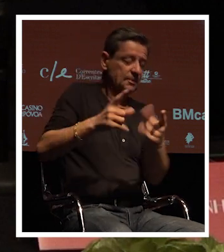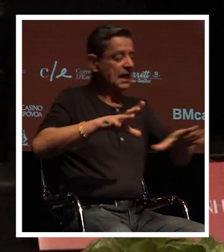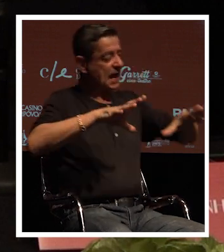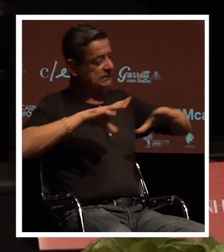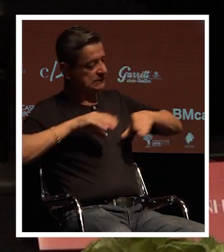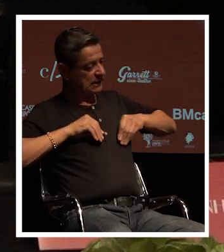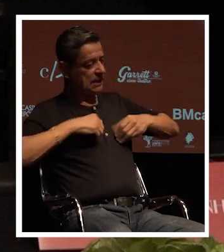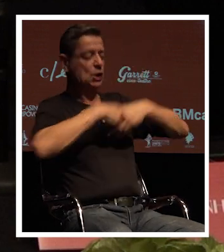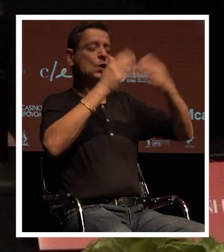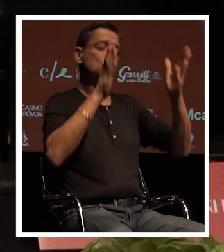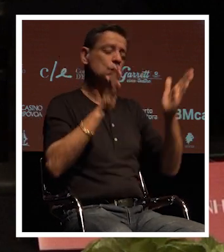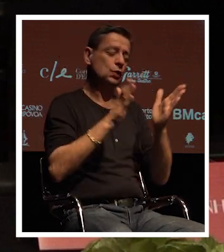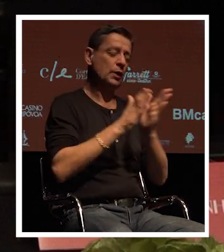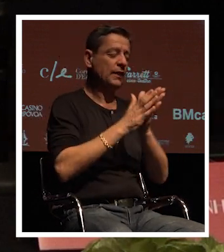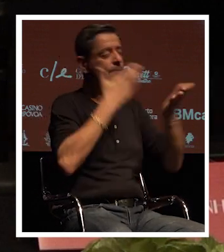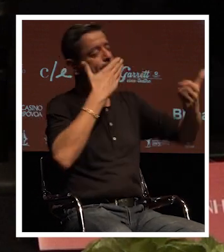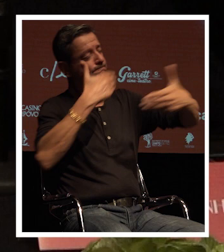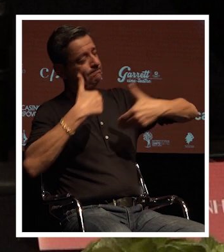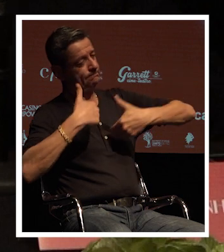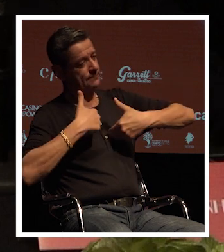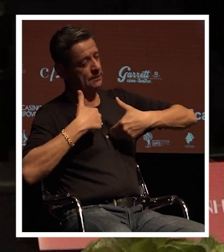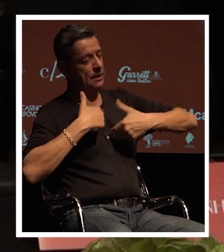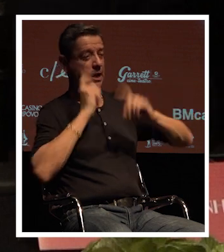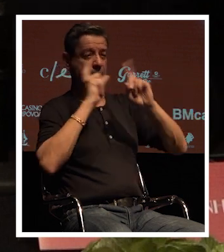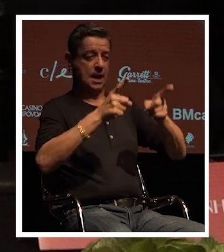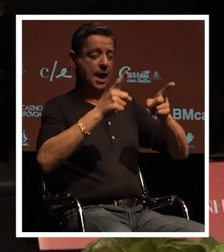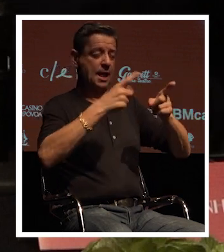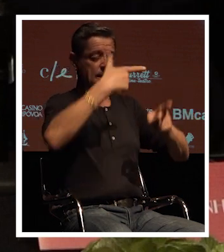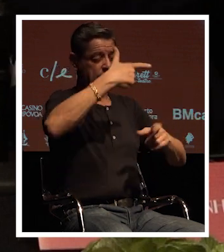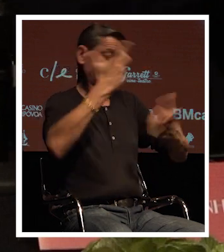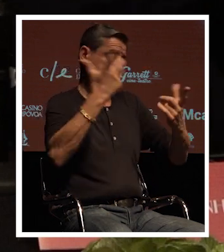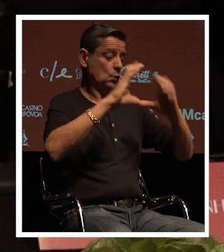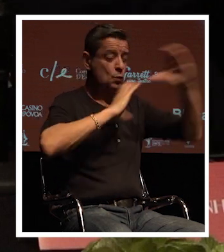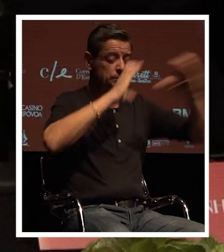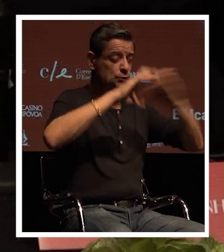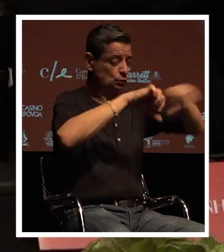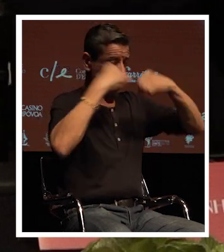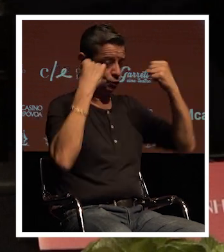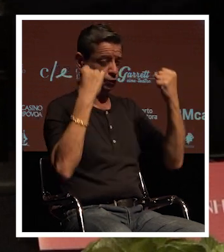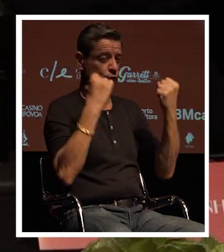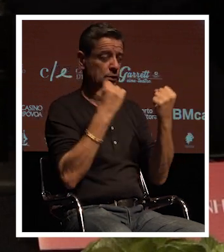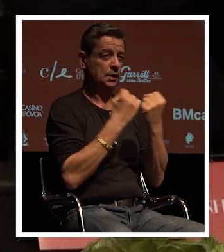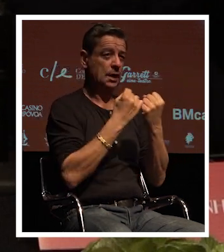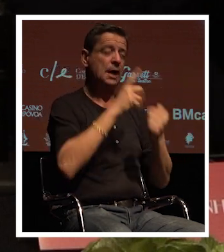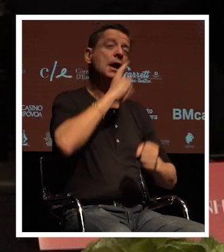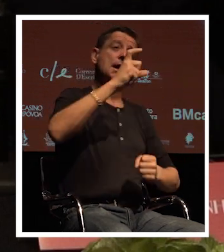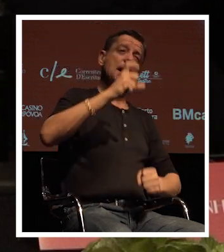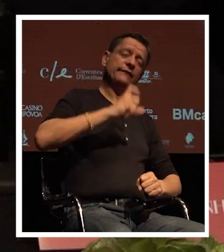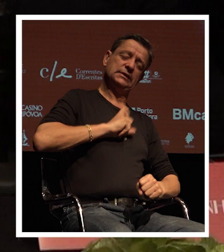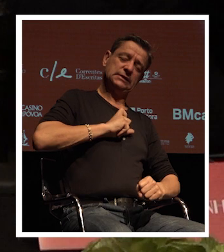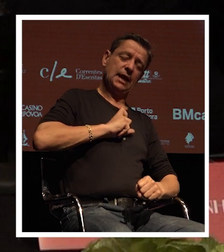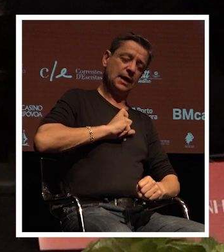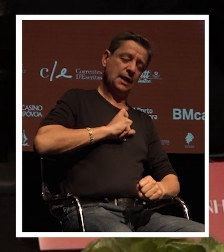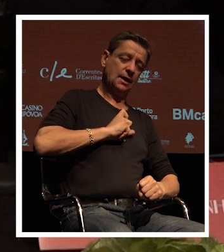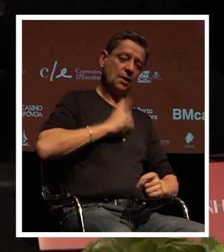aceitar todas as parangonas encomendadas que os Mia nos empurram pela goela querem-nos Aicar o ponto